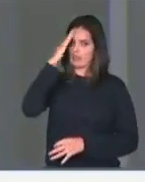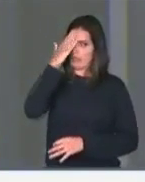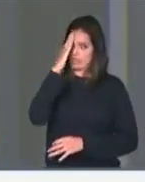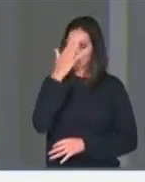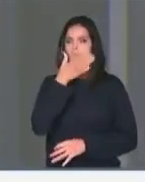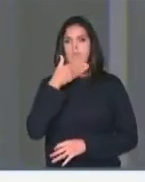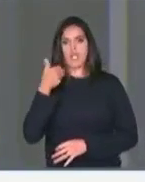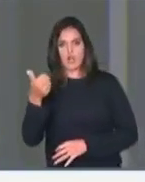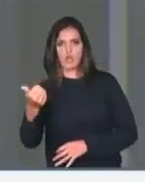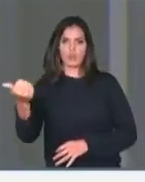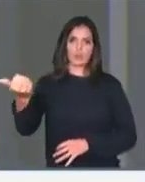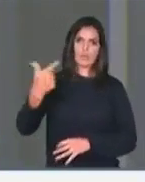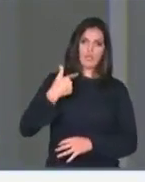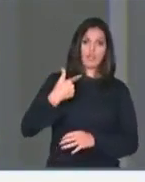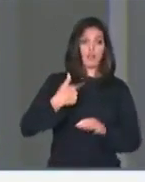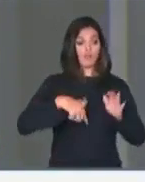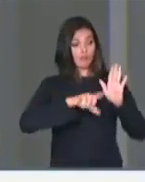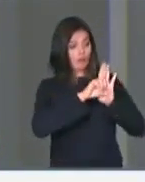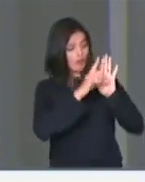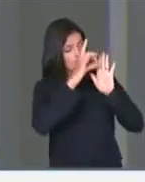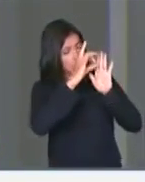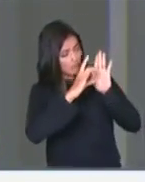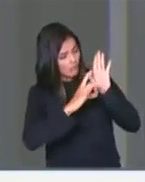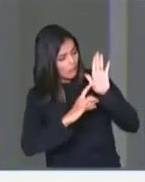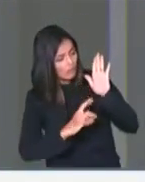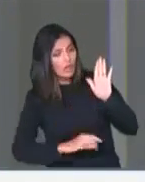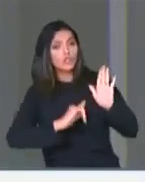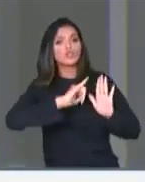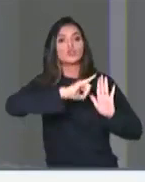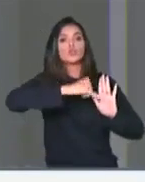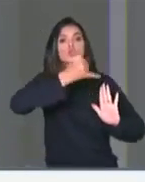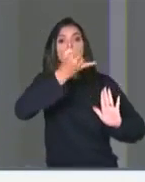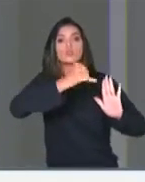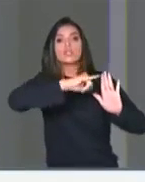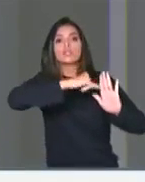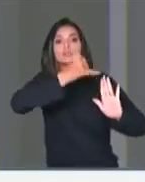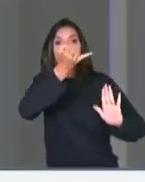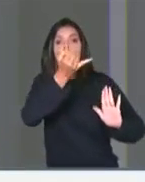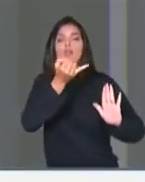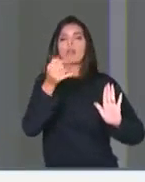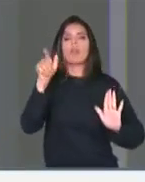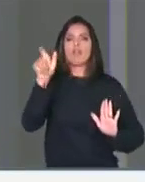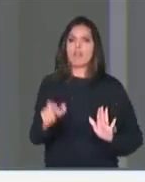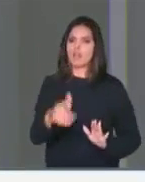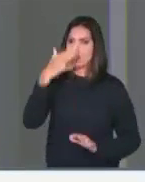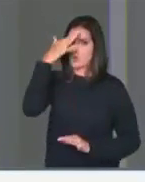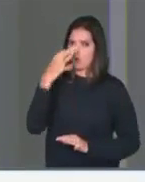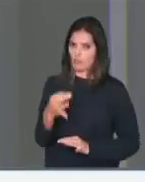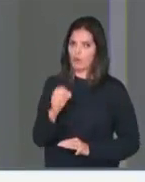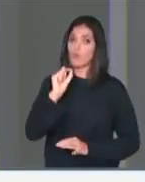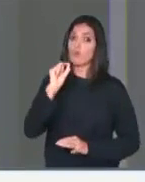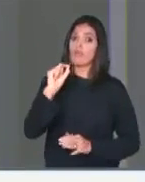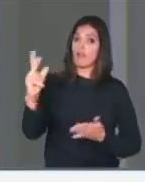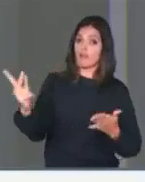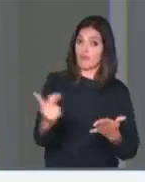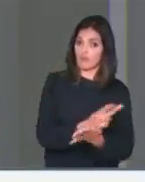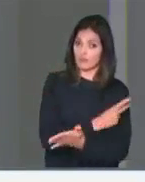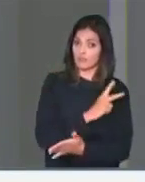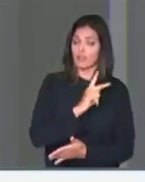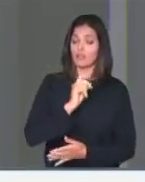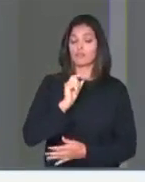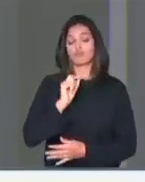entendimento da lei tem entendimento da jurisprudência tem o entendimento do que está acontecendo neste caso